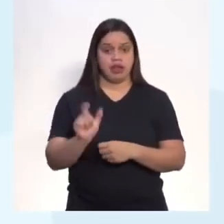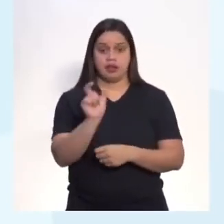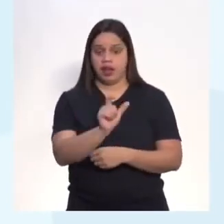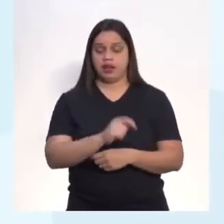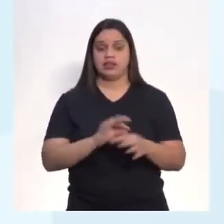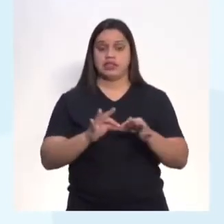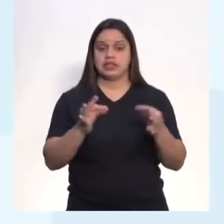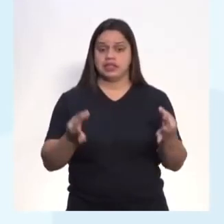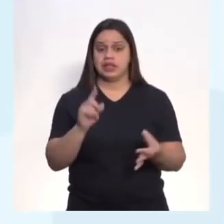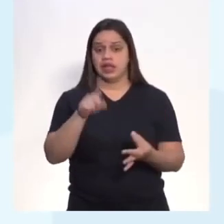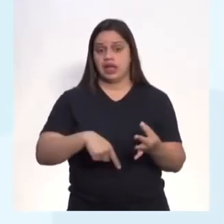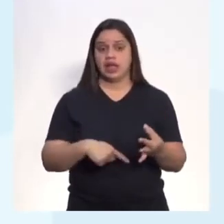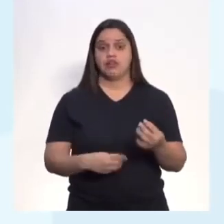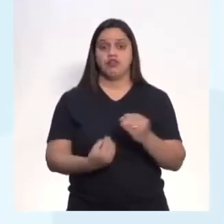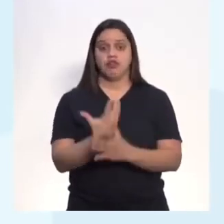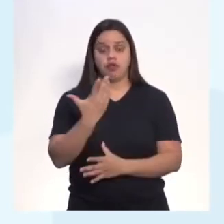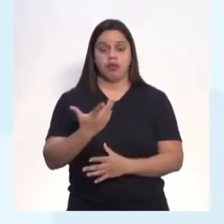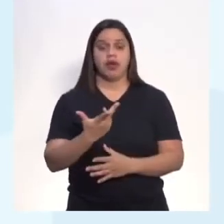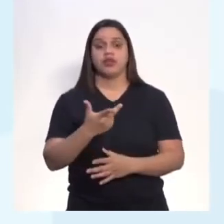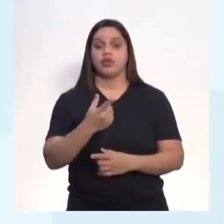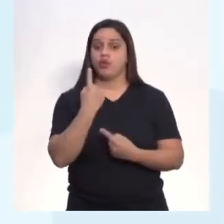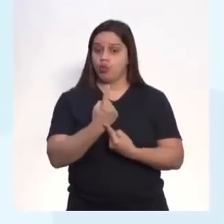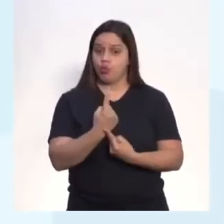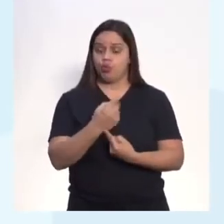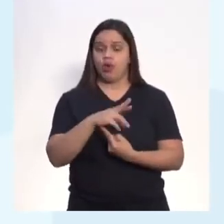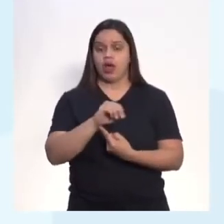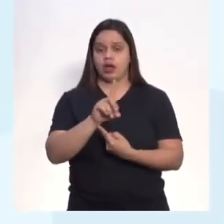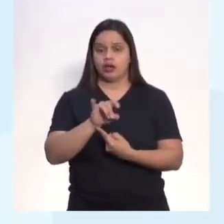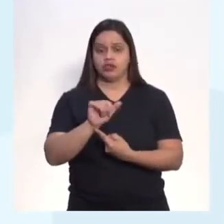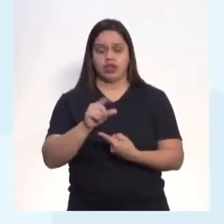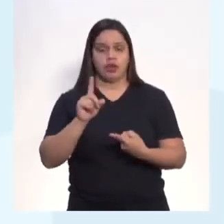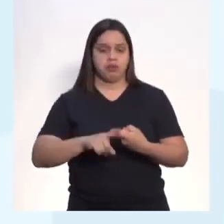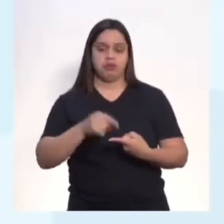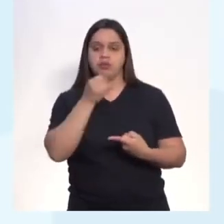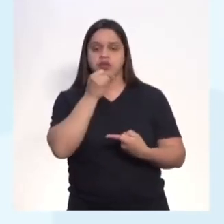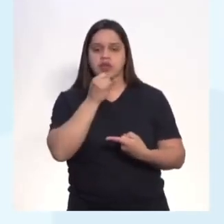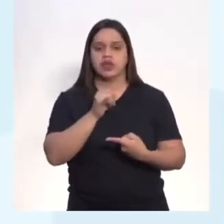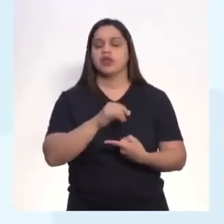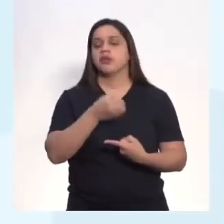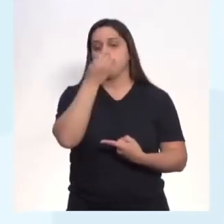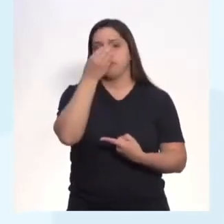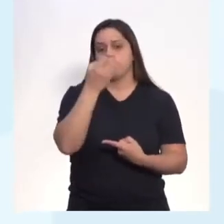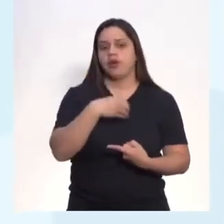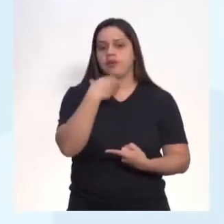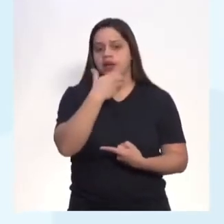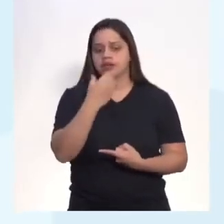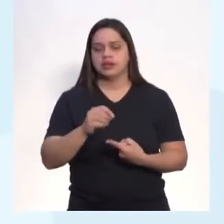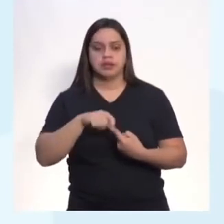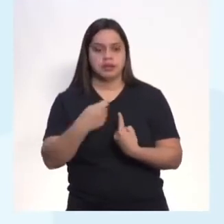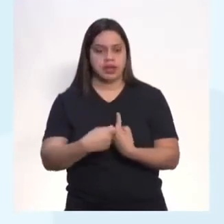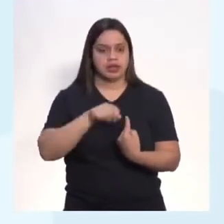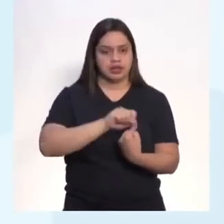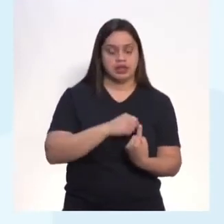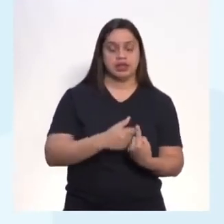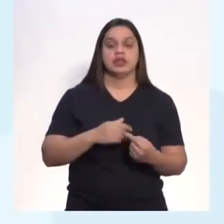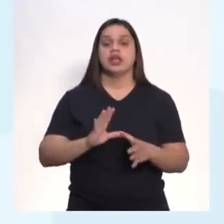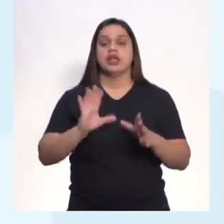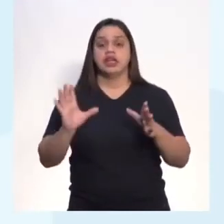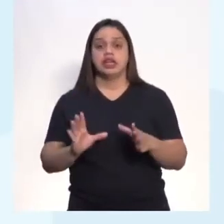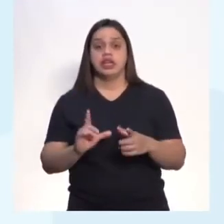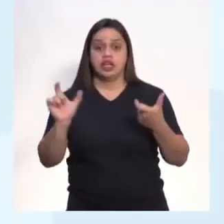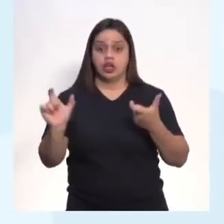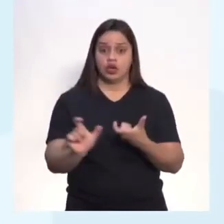Simples são aquelas formadas por apenas um radical. Flor, maçã e banana. E compostos por mais de um